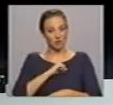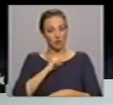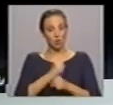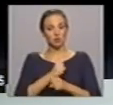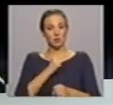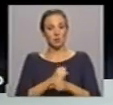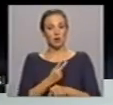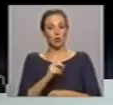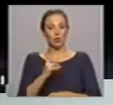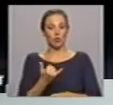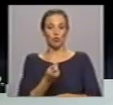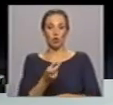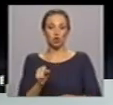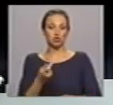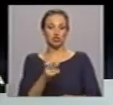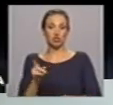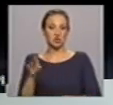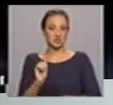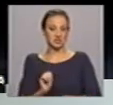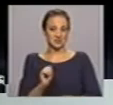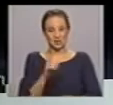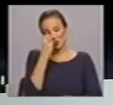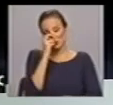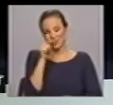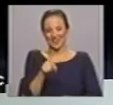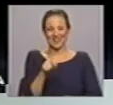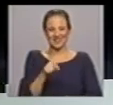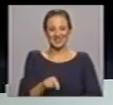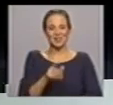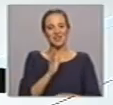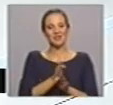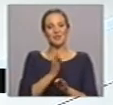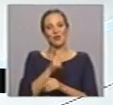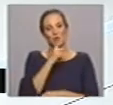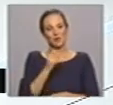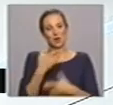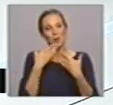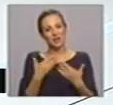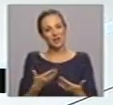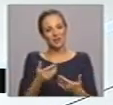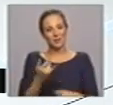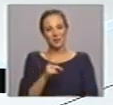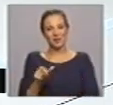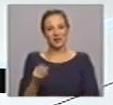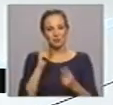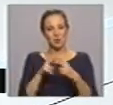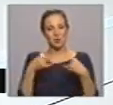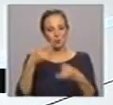Voyager e este pequeno retrato, esta pequena curiosidade. 40º aniversário do lançamento da Voyager. Obrigada, Miguel. Obrigado. Até para a semana.